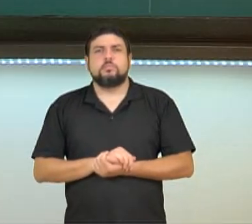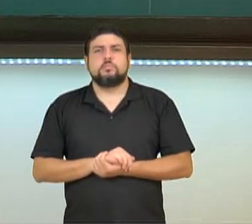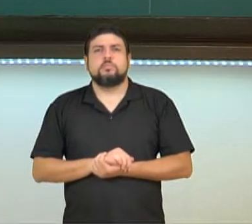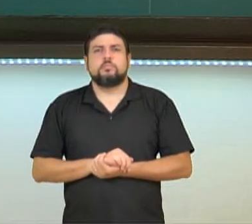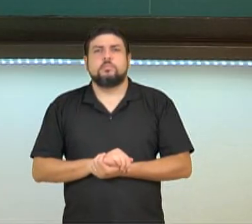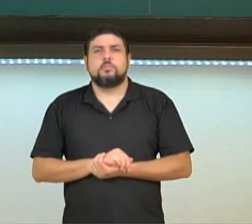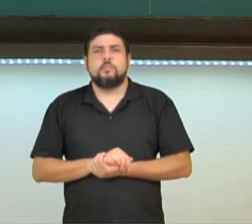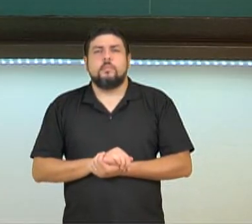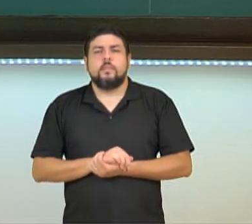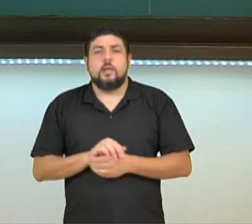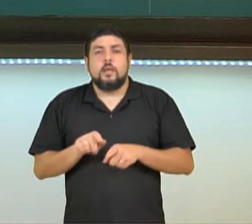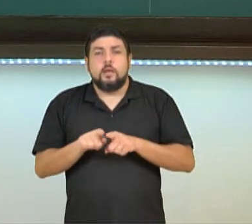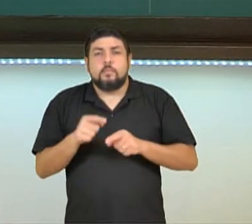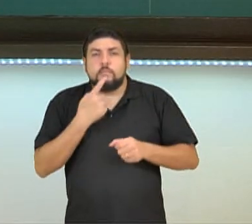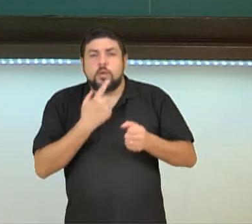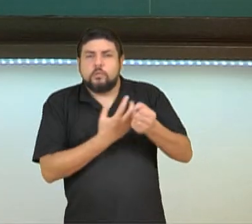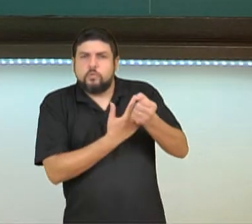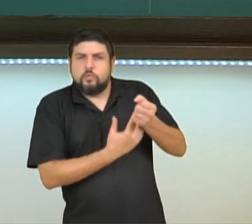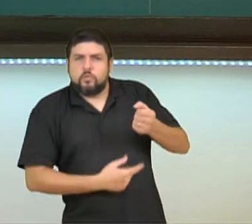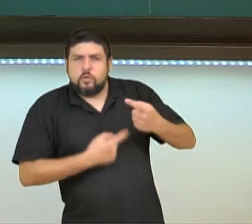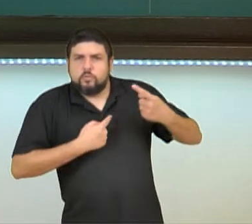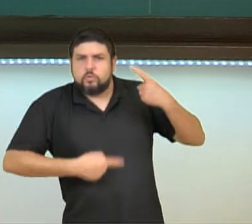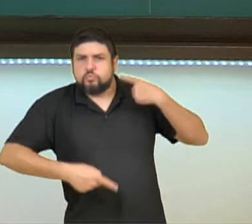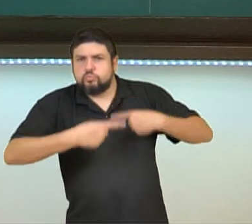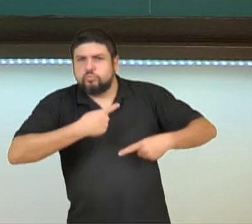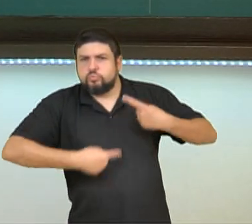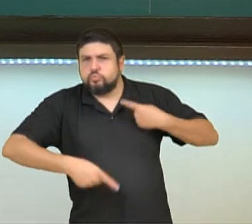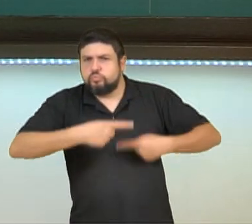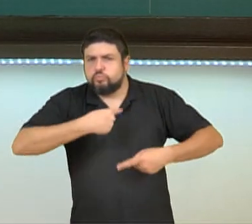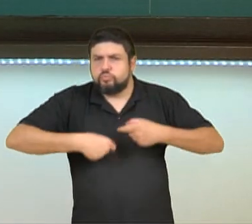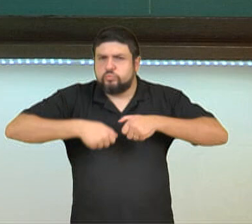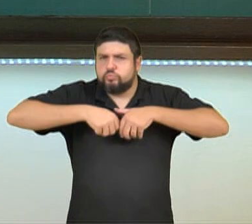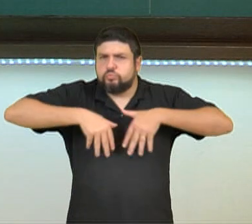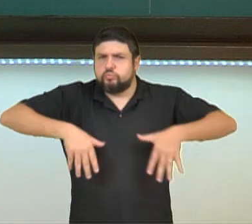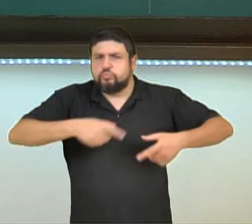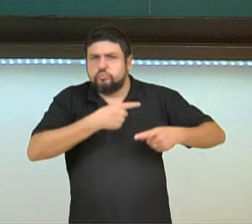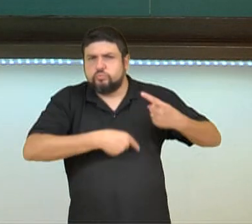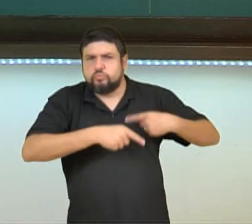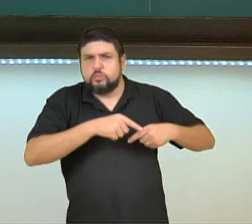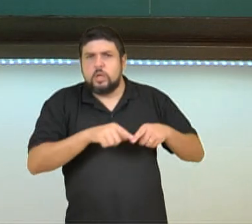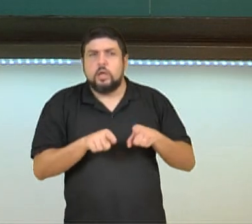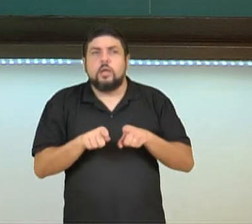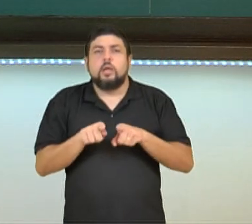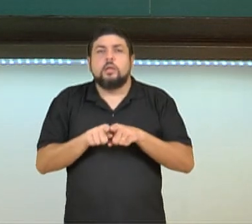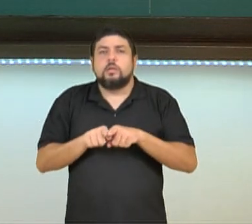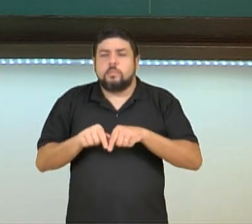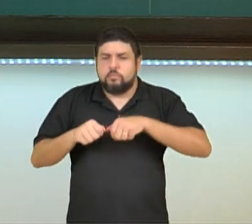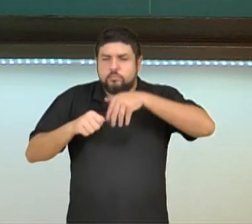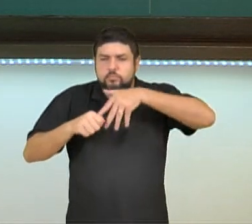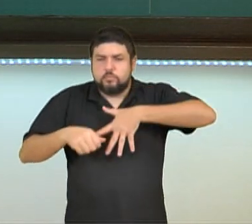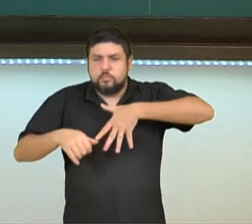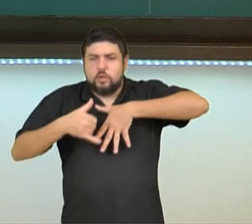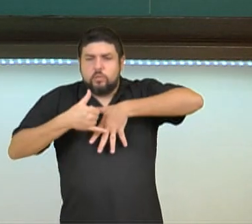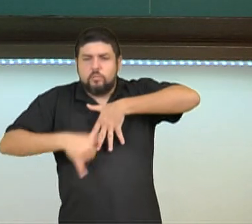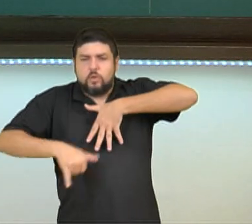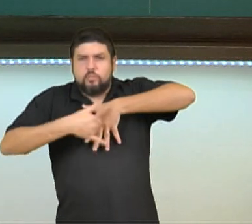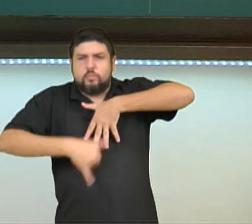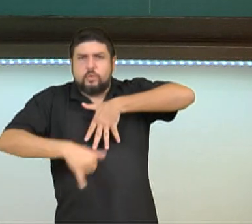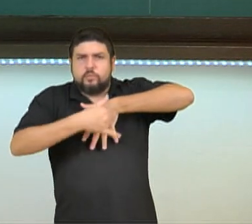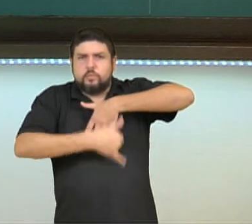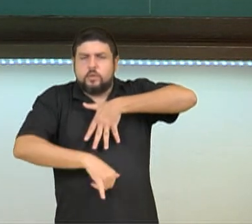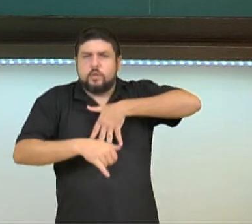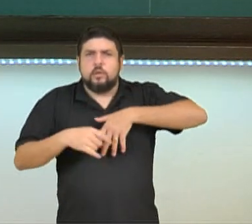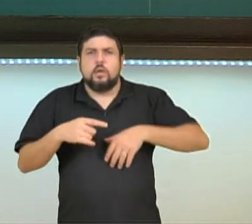Além dos vasos sanguíneos também e dos linfonodos, também fazem parte do nosso sistema linfático algumas